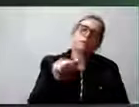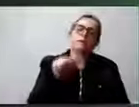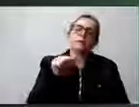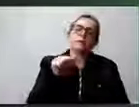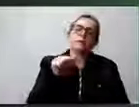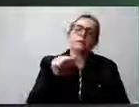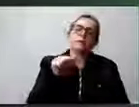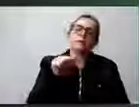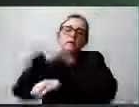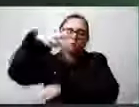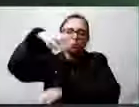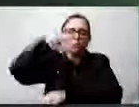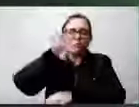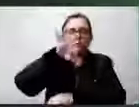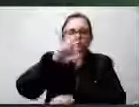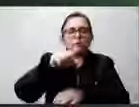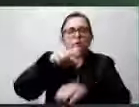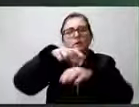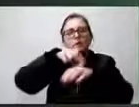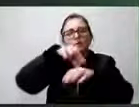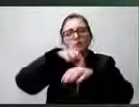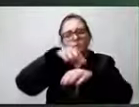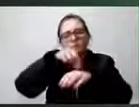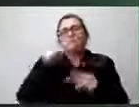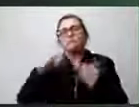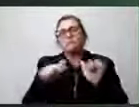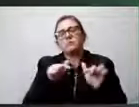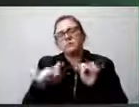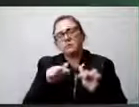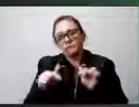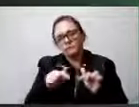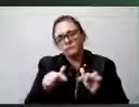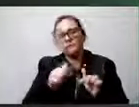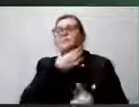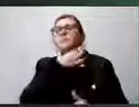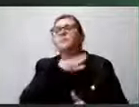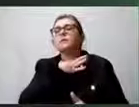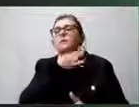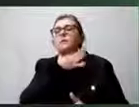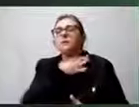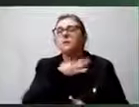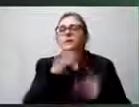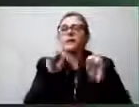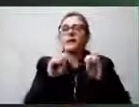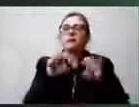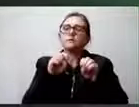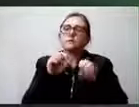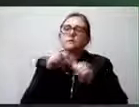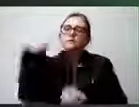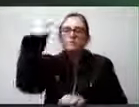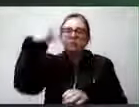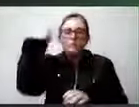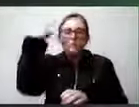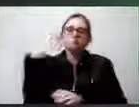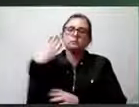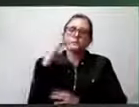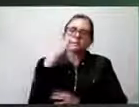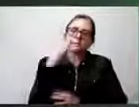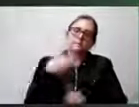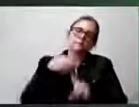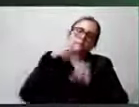para trabalhar músculos estabilizadores do pescoço, a educação em neurociência também, que é fundamental